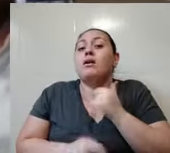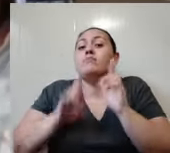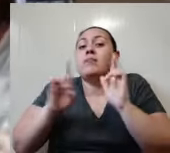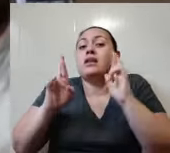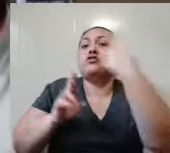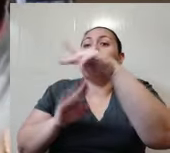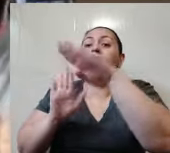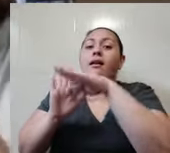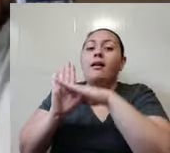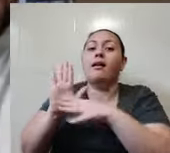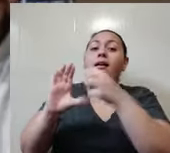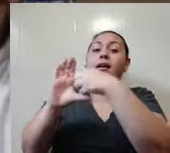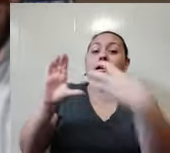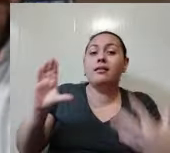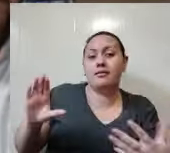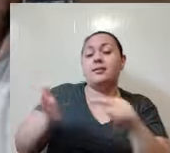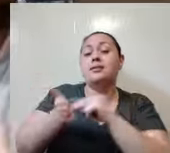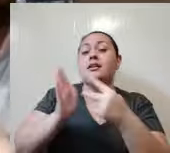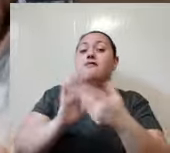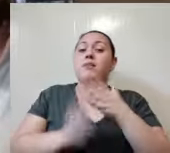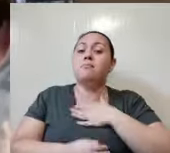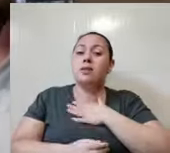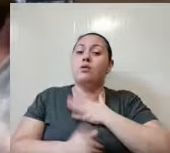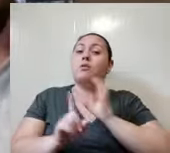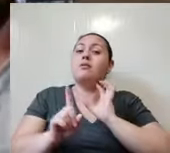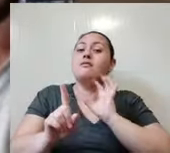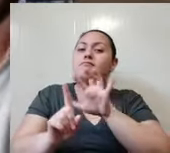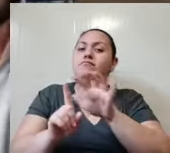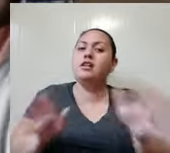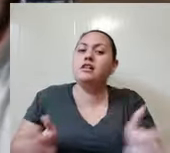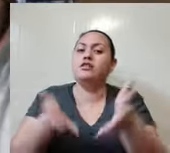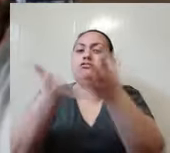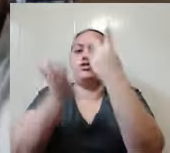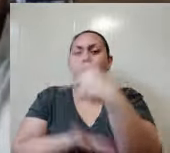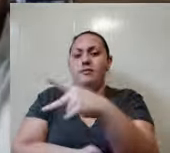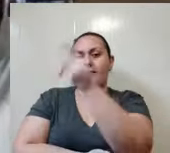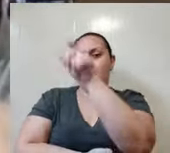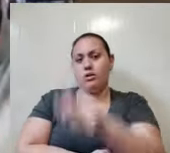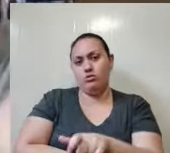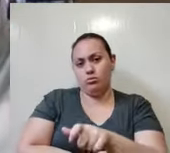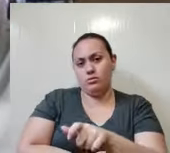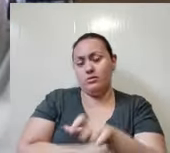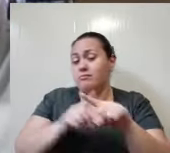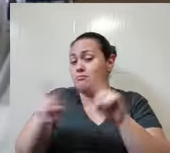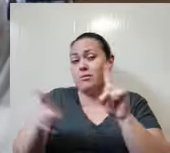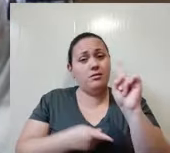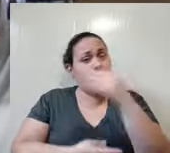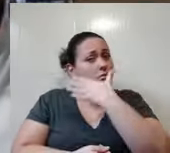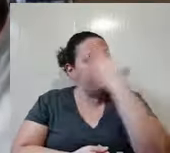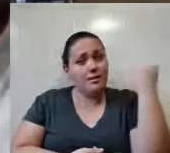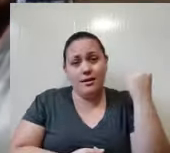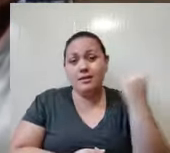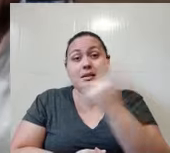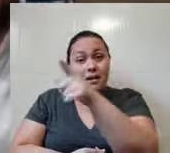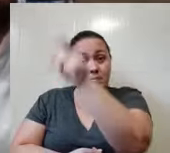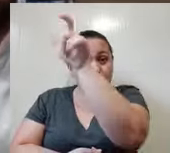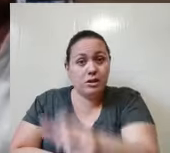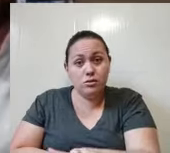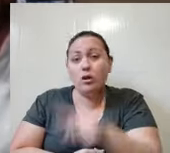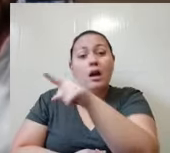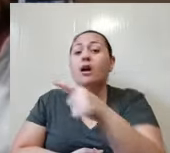O que é essa expectativa? De certa forma, é um tipo de investimento que tu tá dando para outra pessoa.